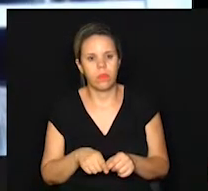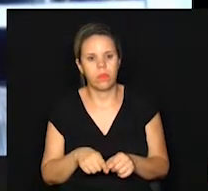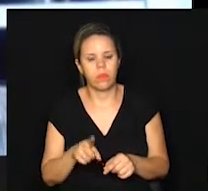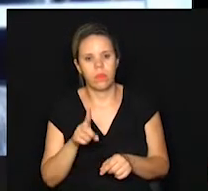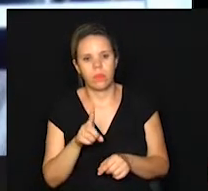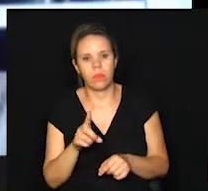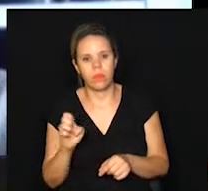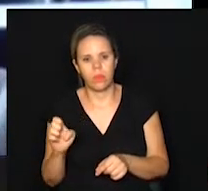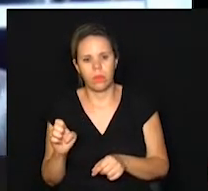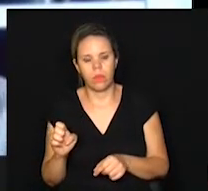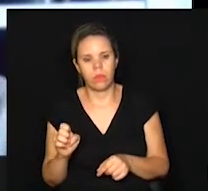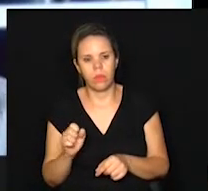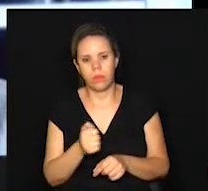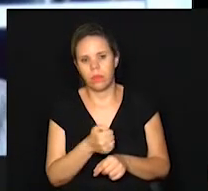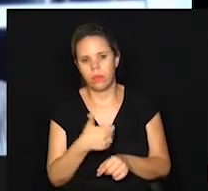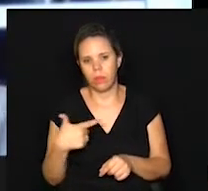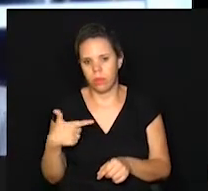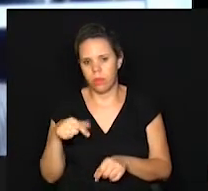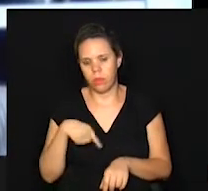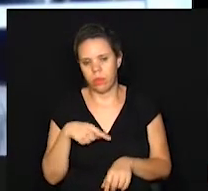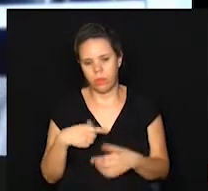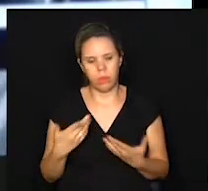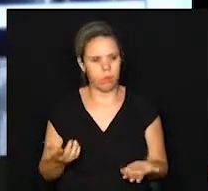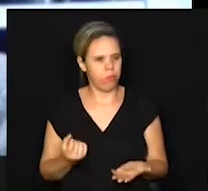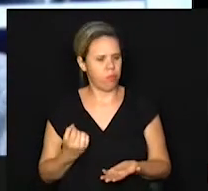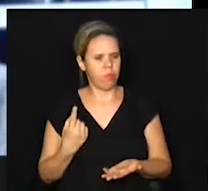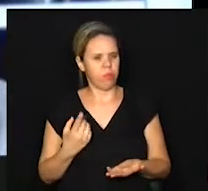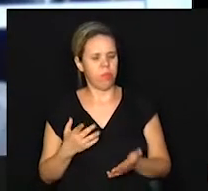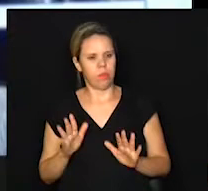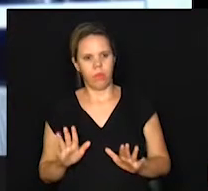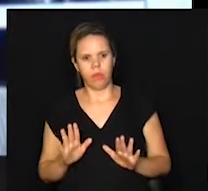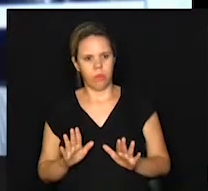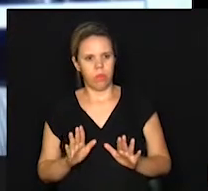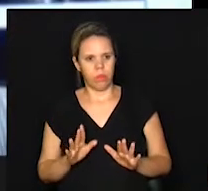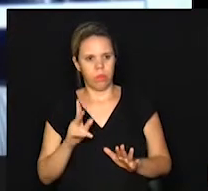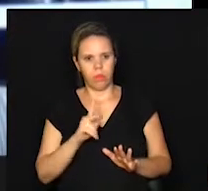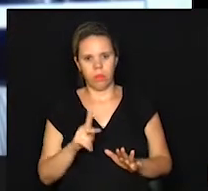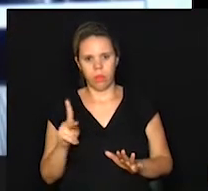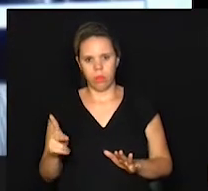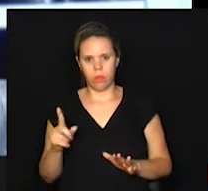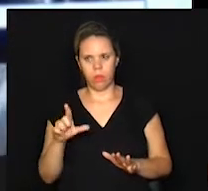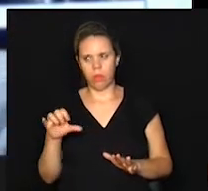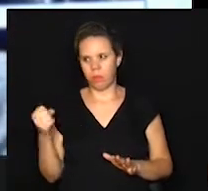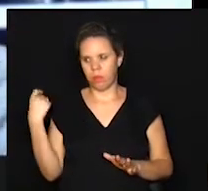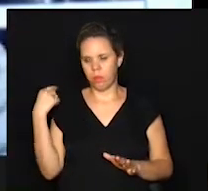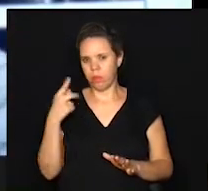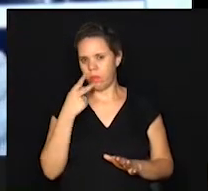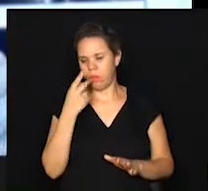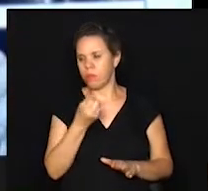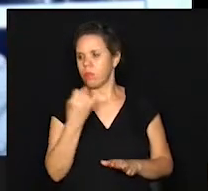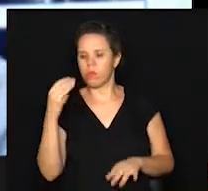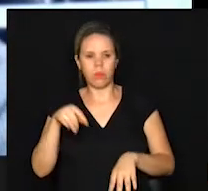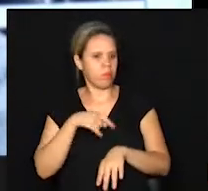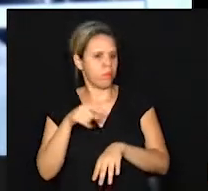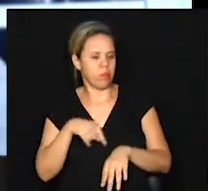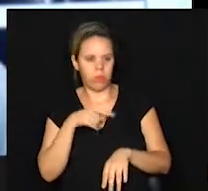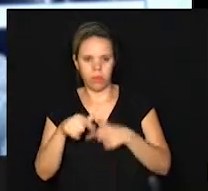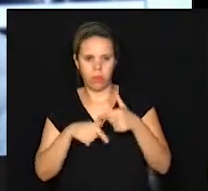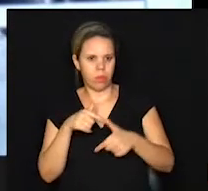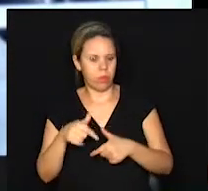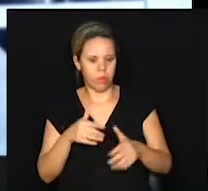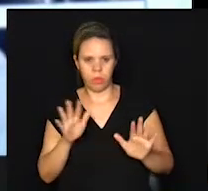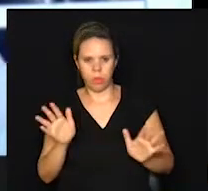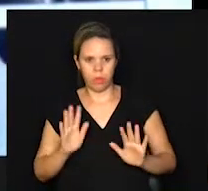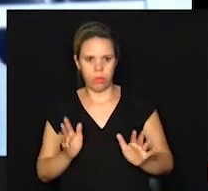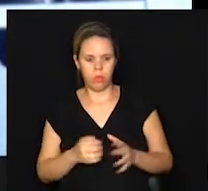horas, né, em letras maiúsculas também. Só que, não fala, como o professor Luiz Fernando mencionou, não falava para quantas horas